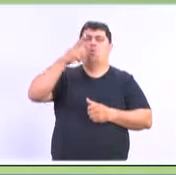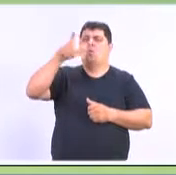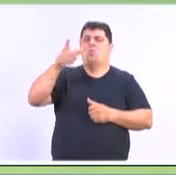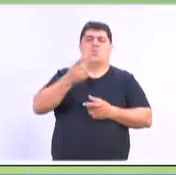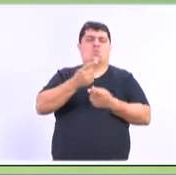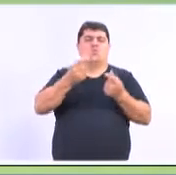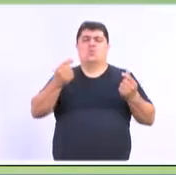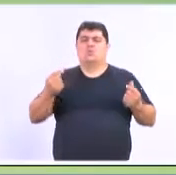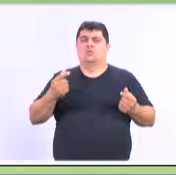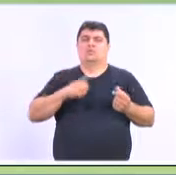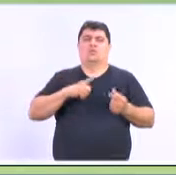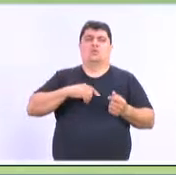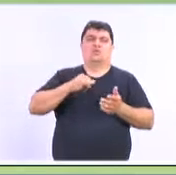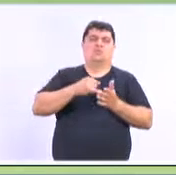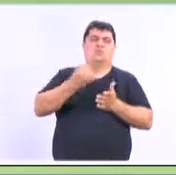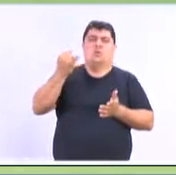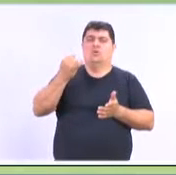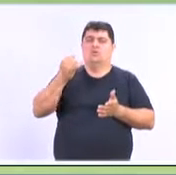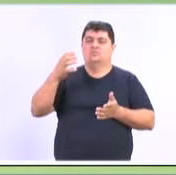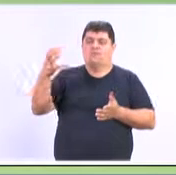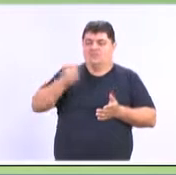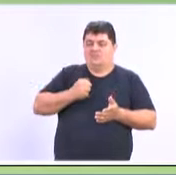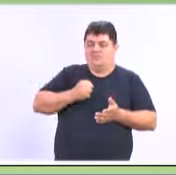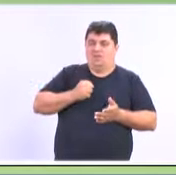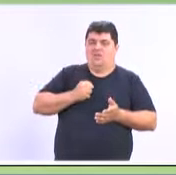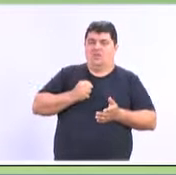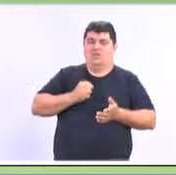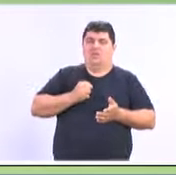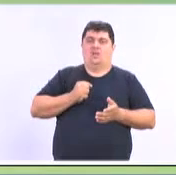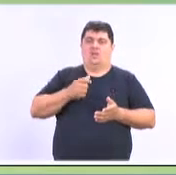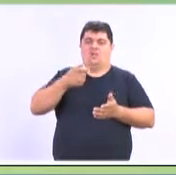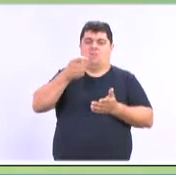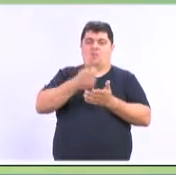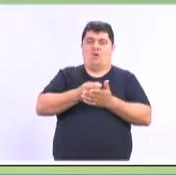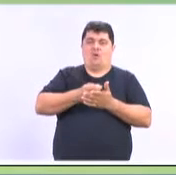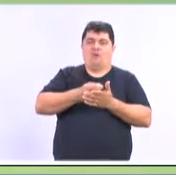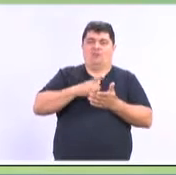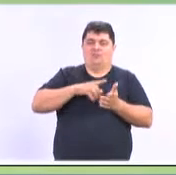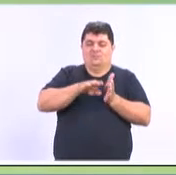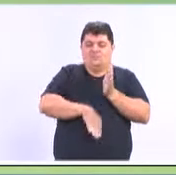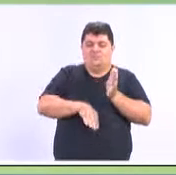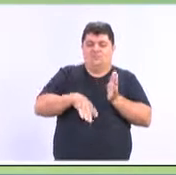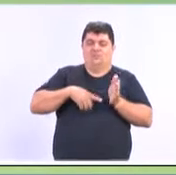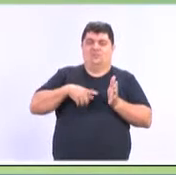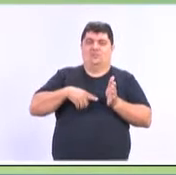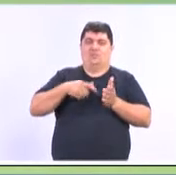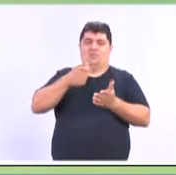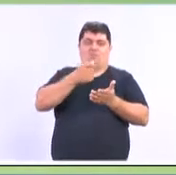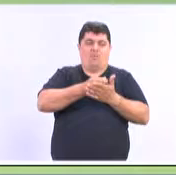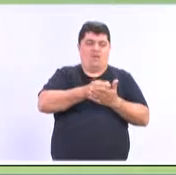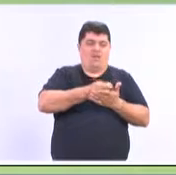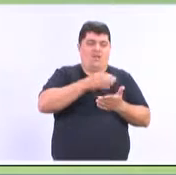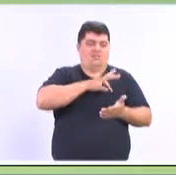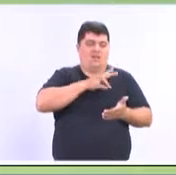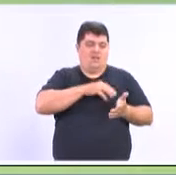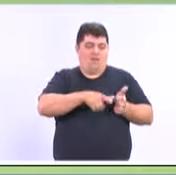eles? Impostos a recuperar, despesas pagas antecipadamente, adiantamento a empregados e